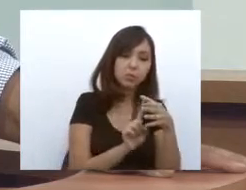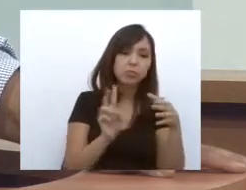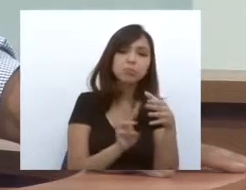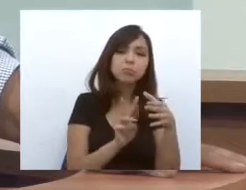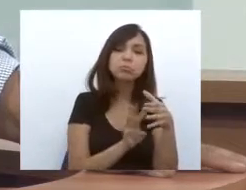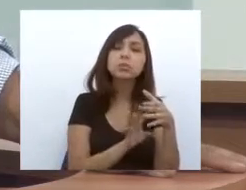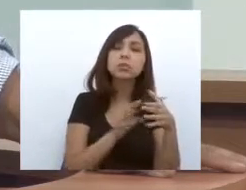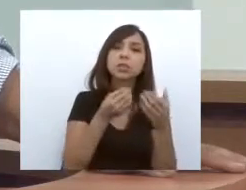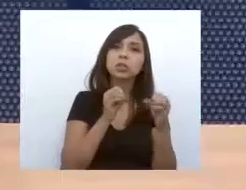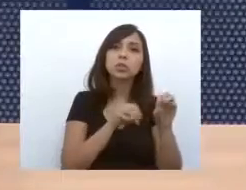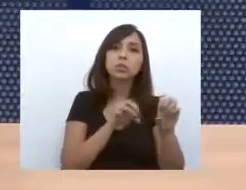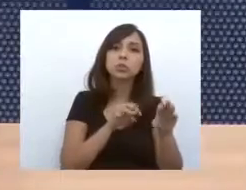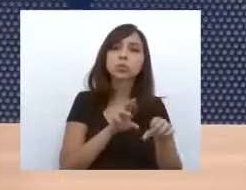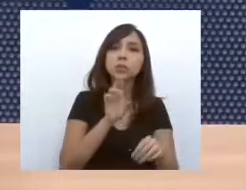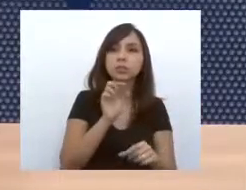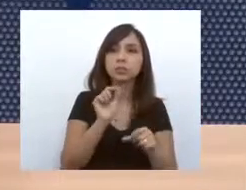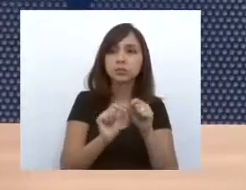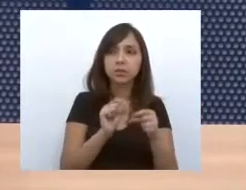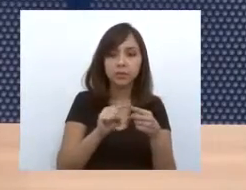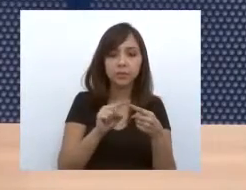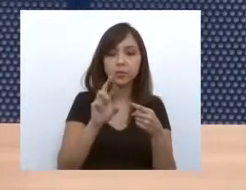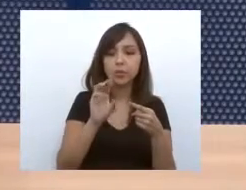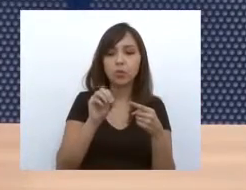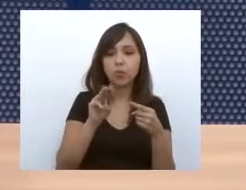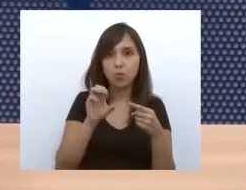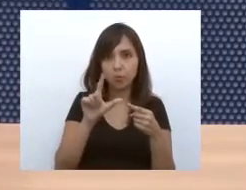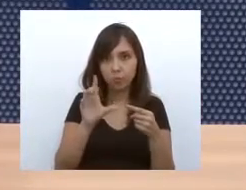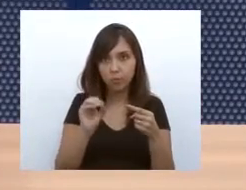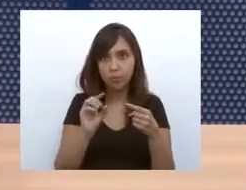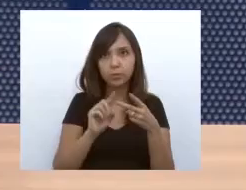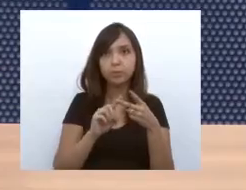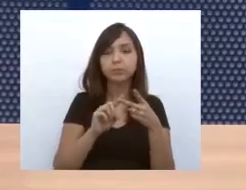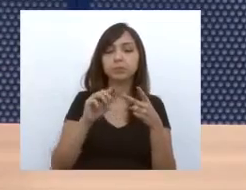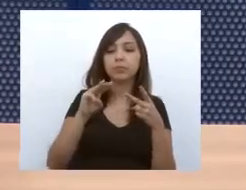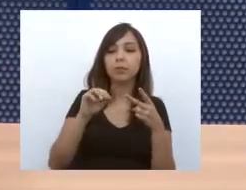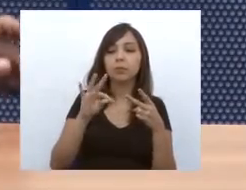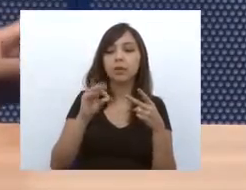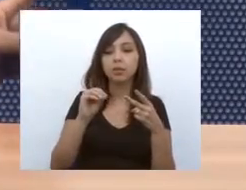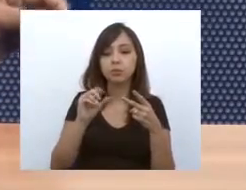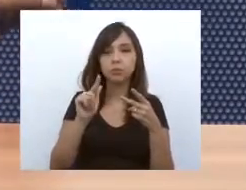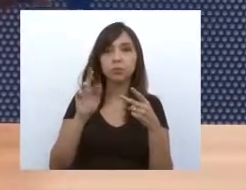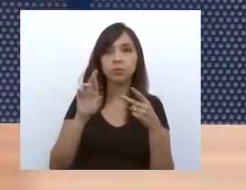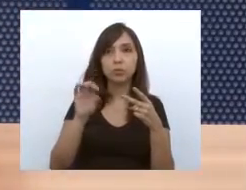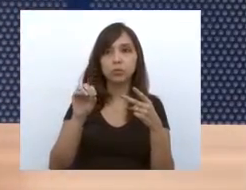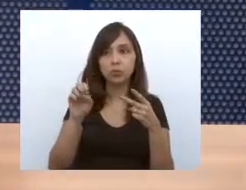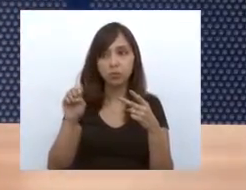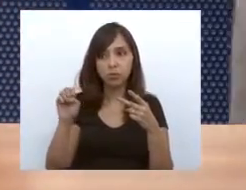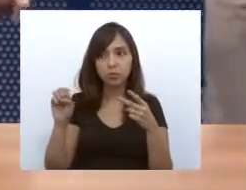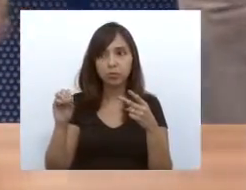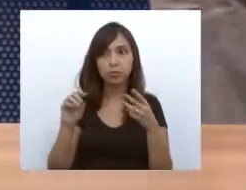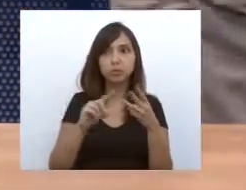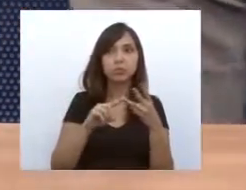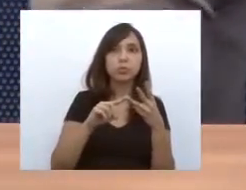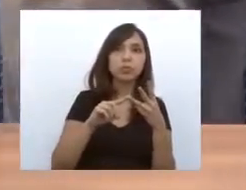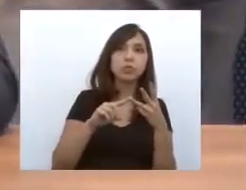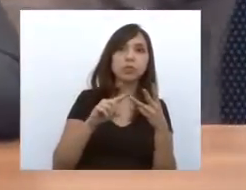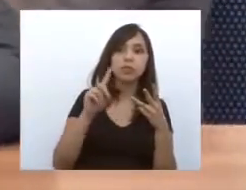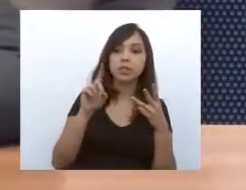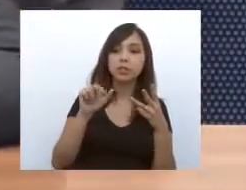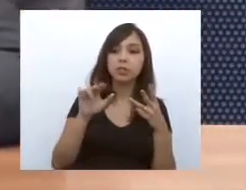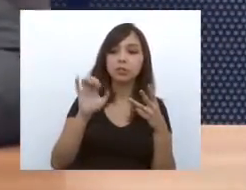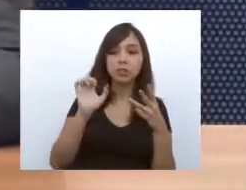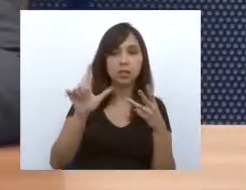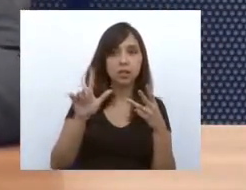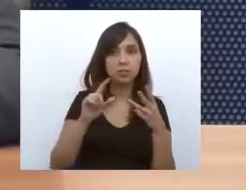dessa casa? Vereador Rômulo Ornelas, vereador Mato Grosso e vereador Daniel